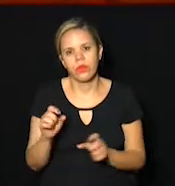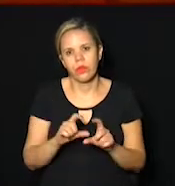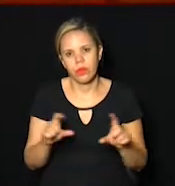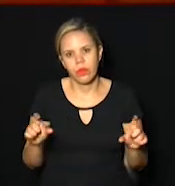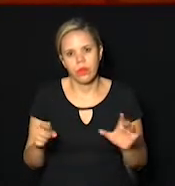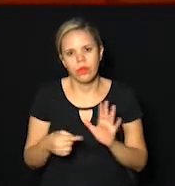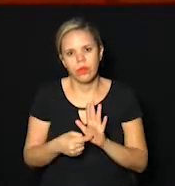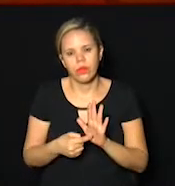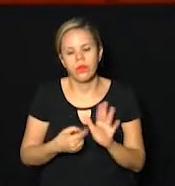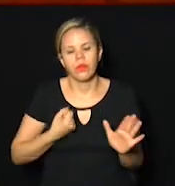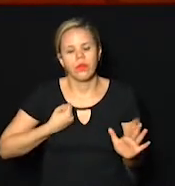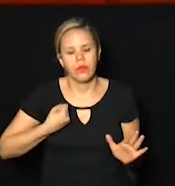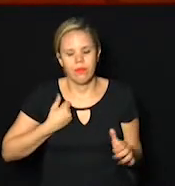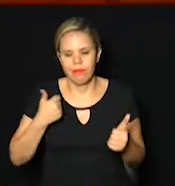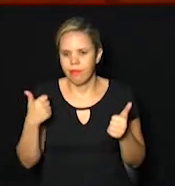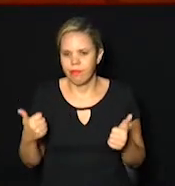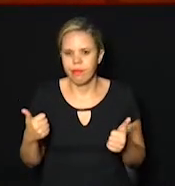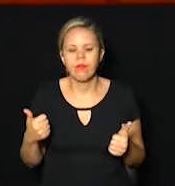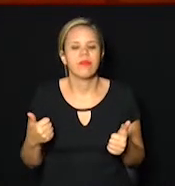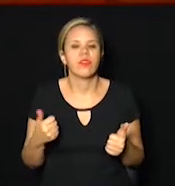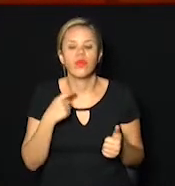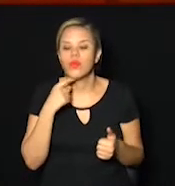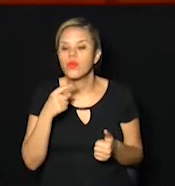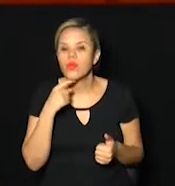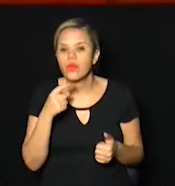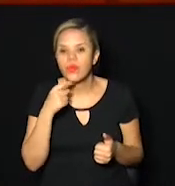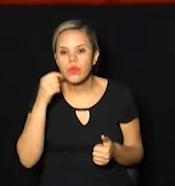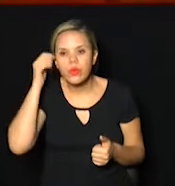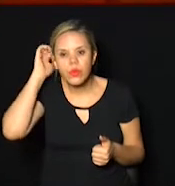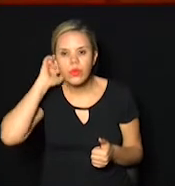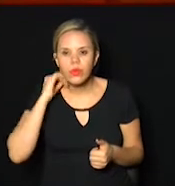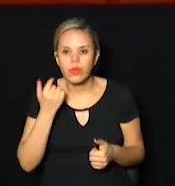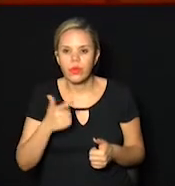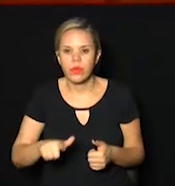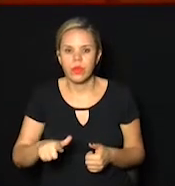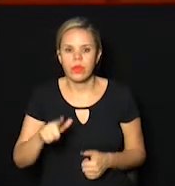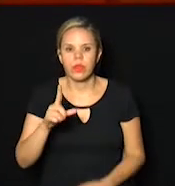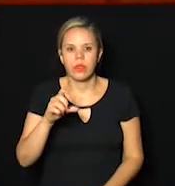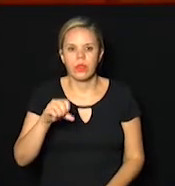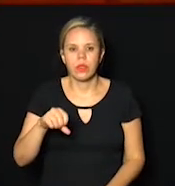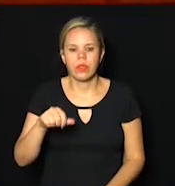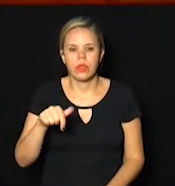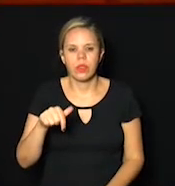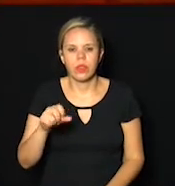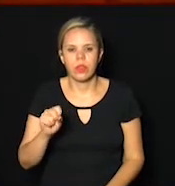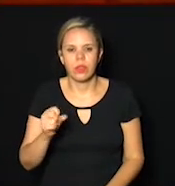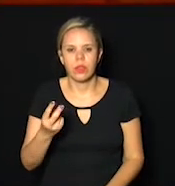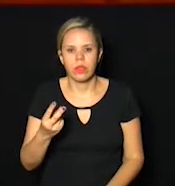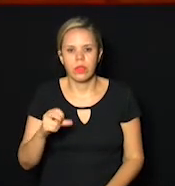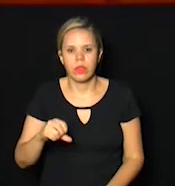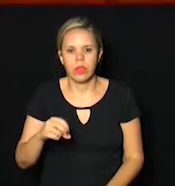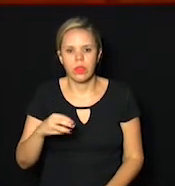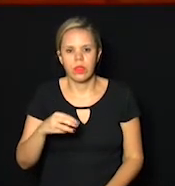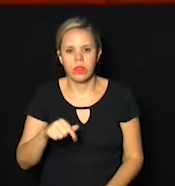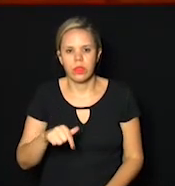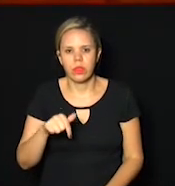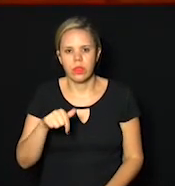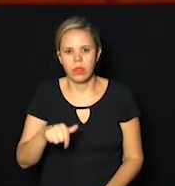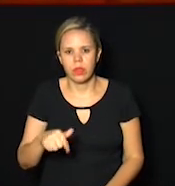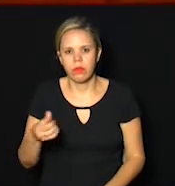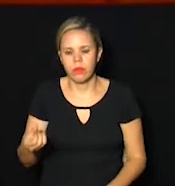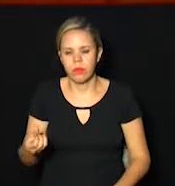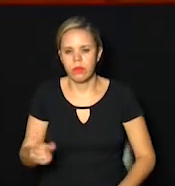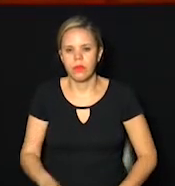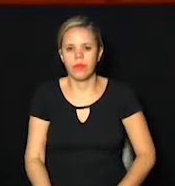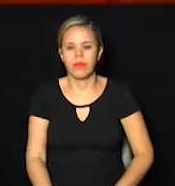com o número. Ok? Então, qualquer dúvida, vou repetir o número: 19 97829